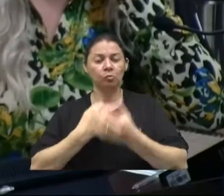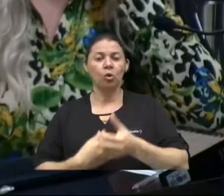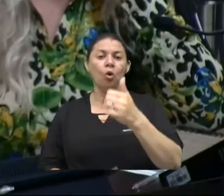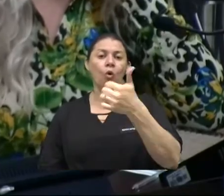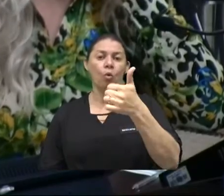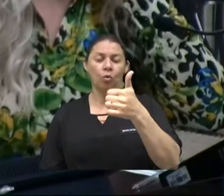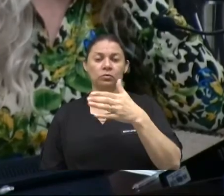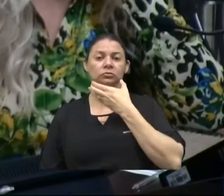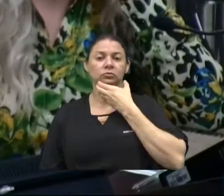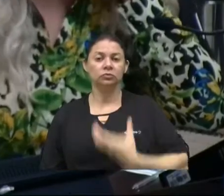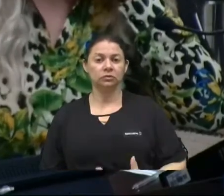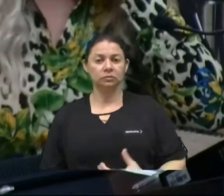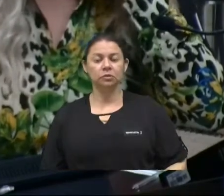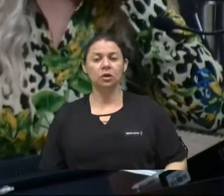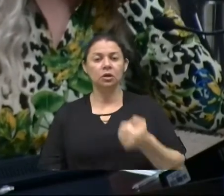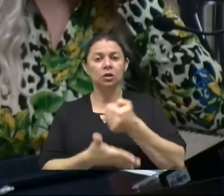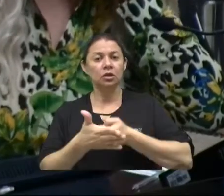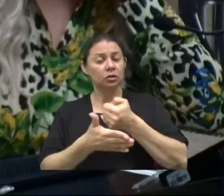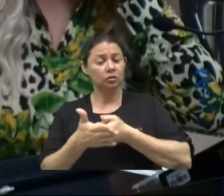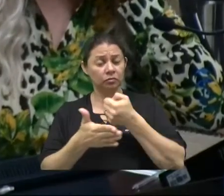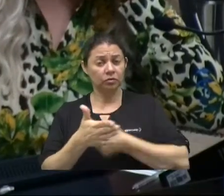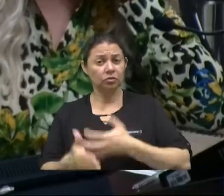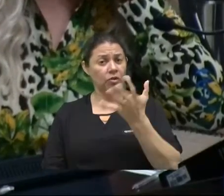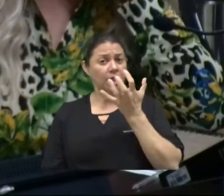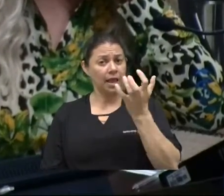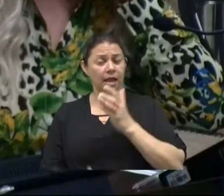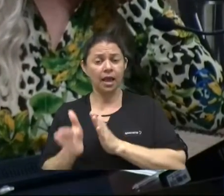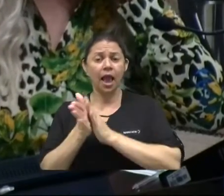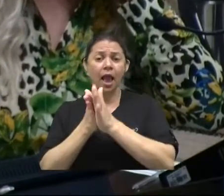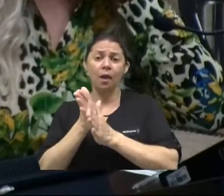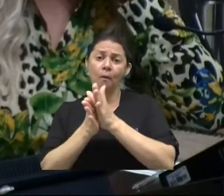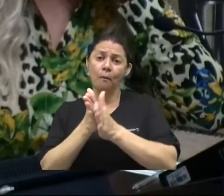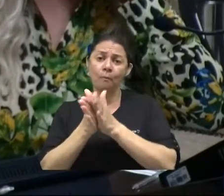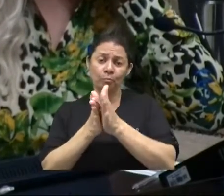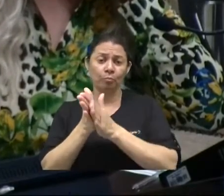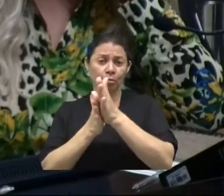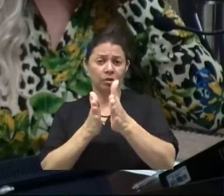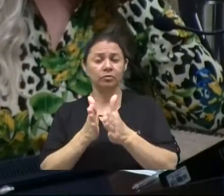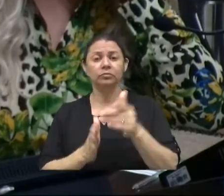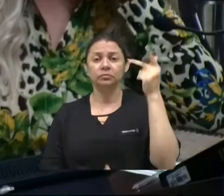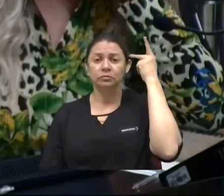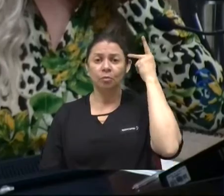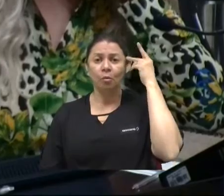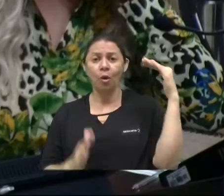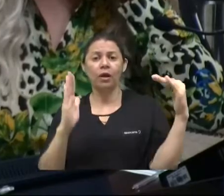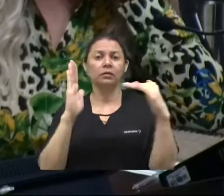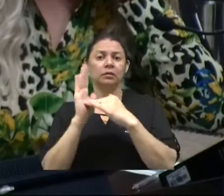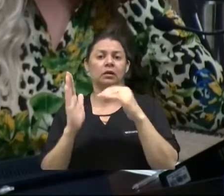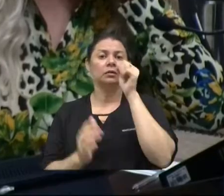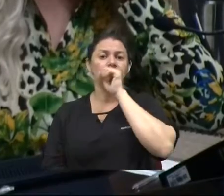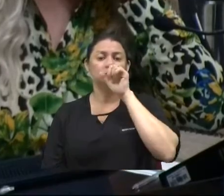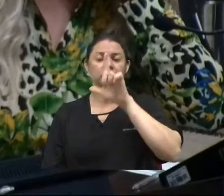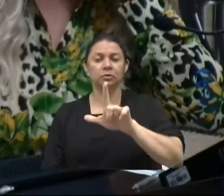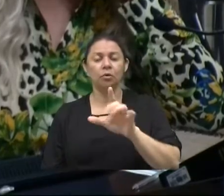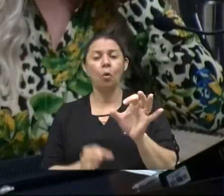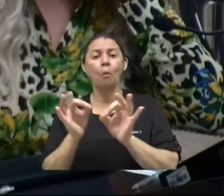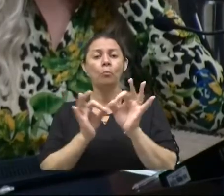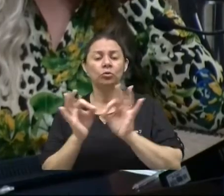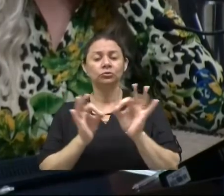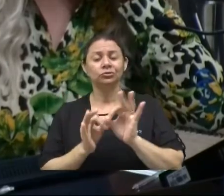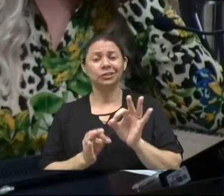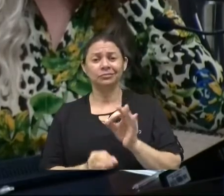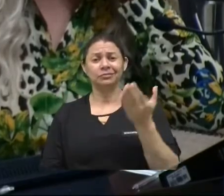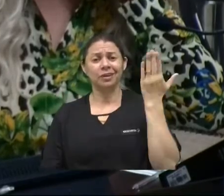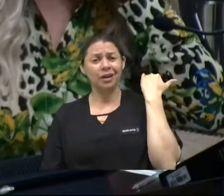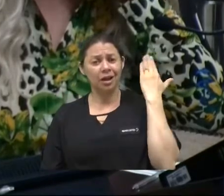que defende o prolongamento do trem intercidades até Limeira. Com a proposta, o projeto que antes ligaria São Paulo à